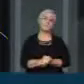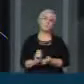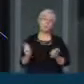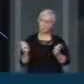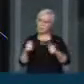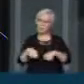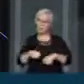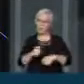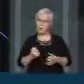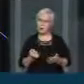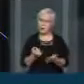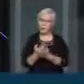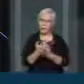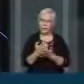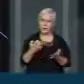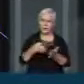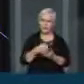adquirir